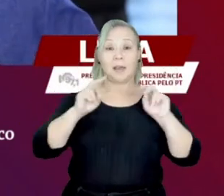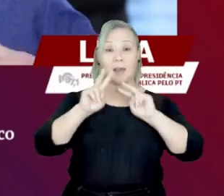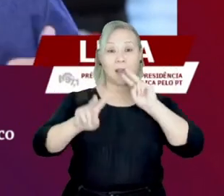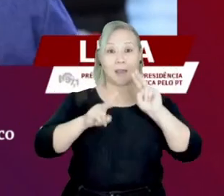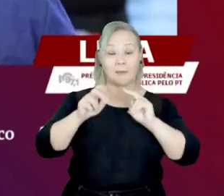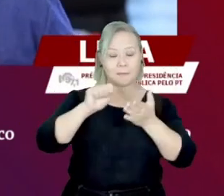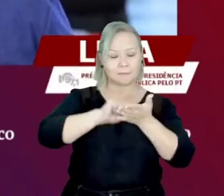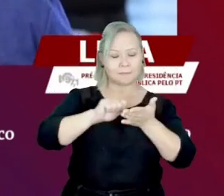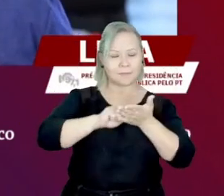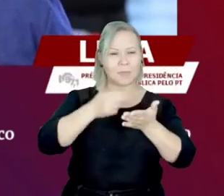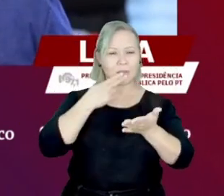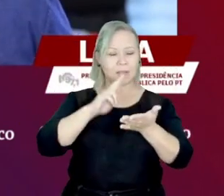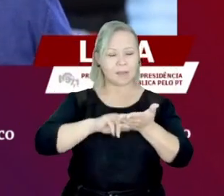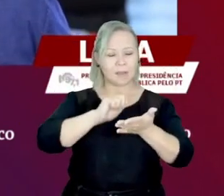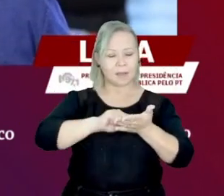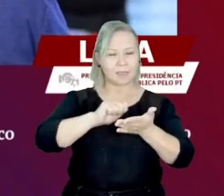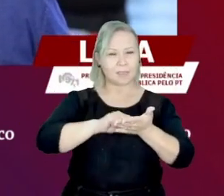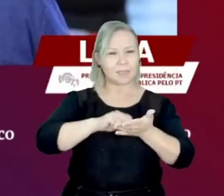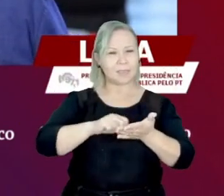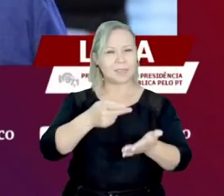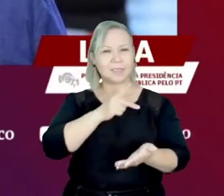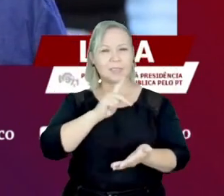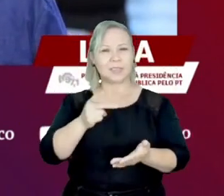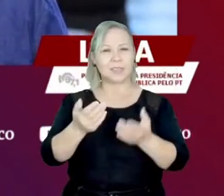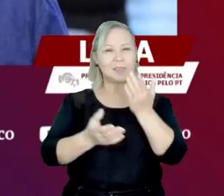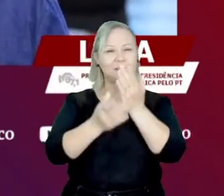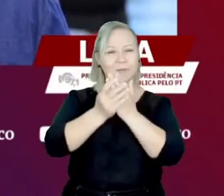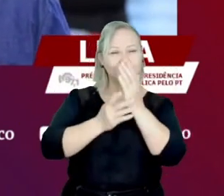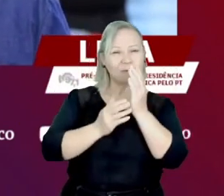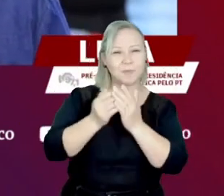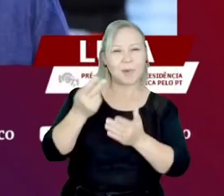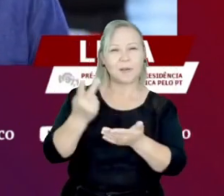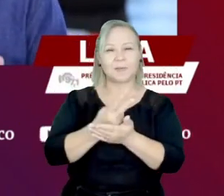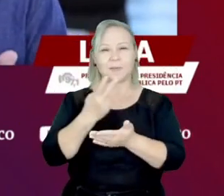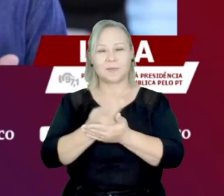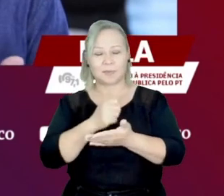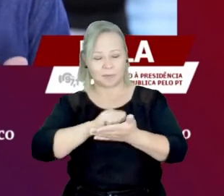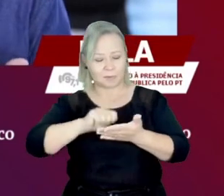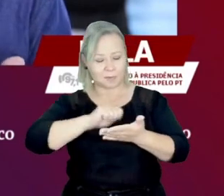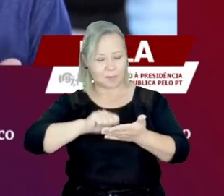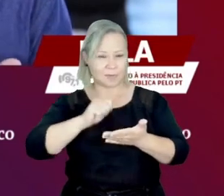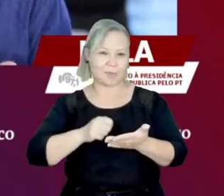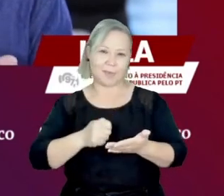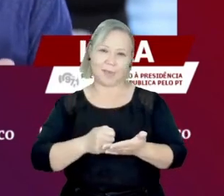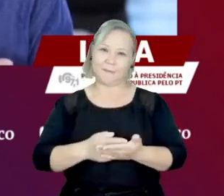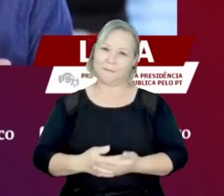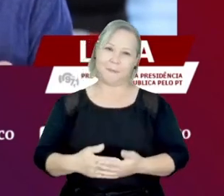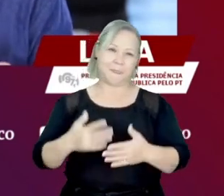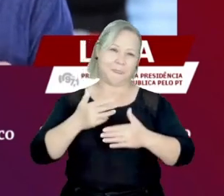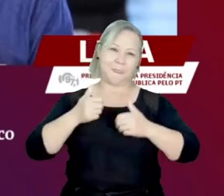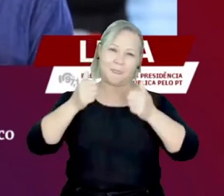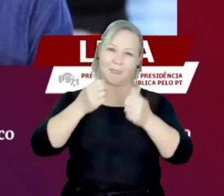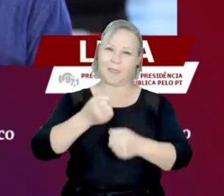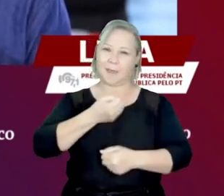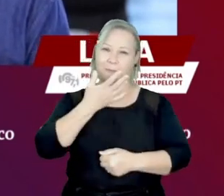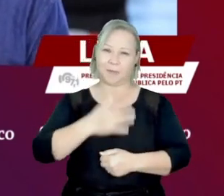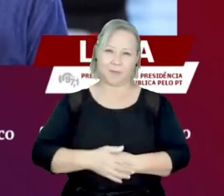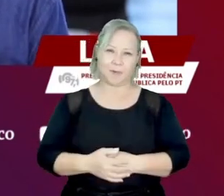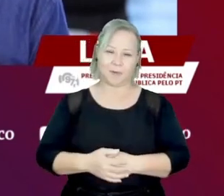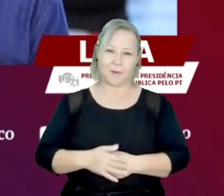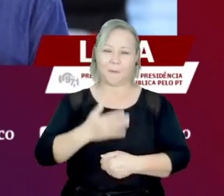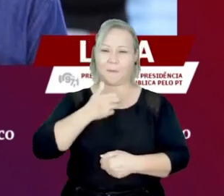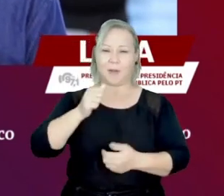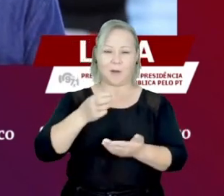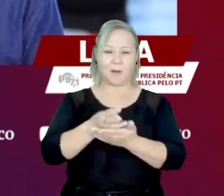do que 50 e-mails, porque é preciso ter química, e quando você escreve, você está passando da caneta